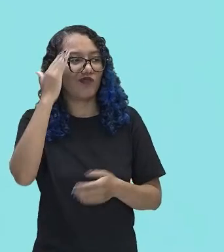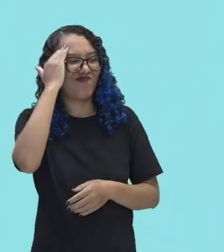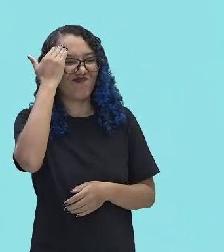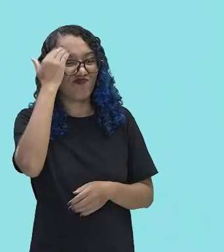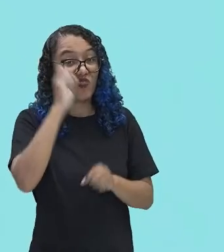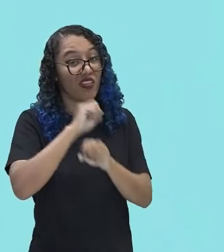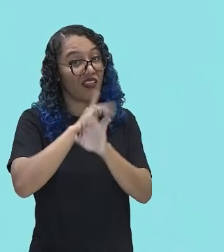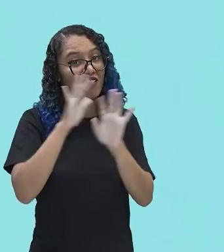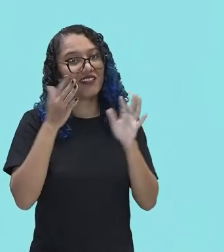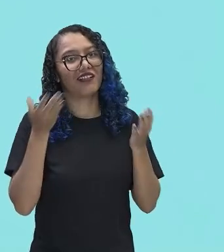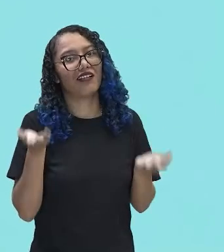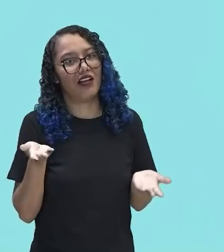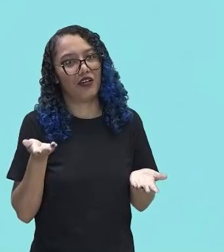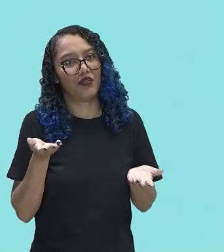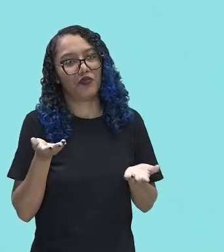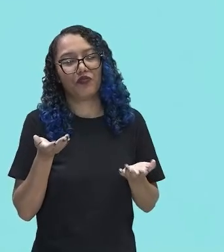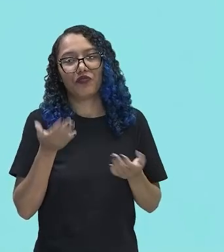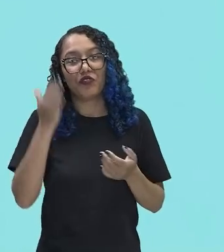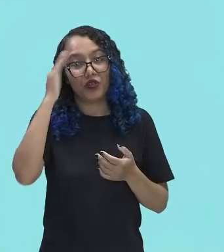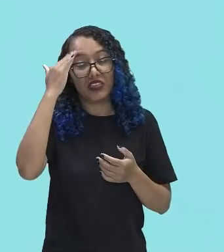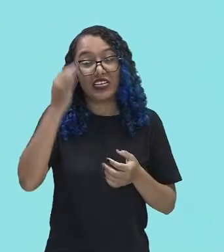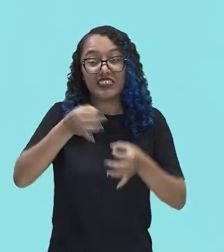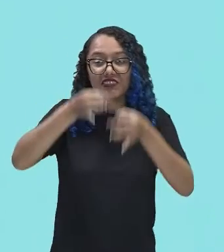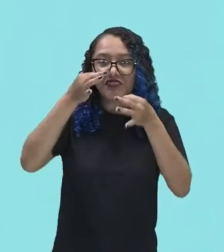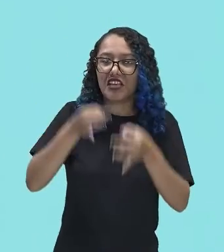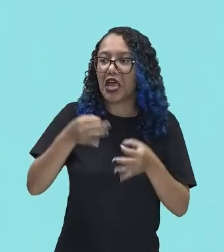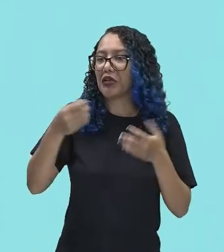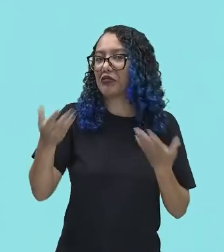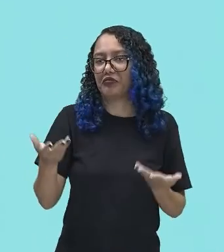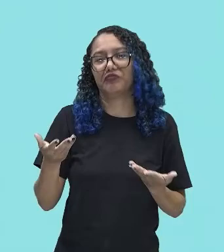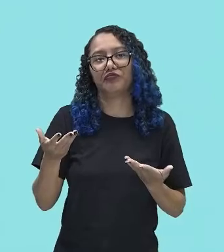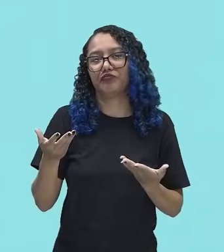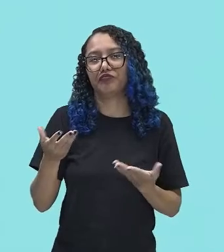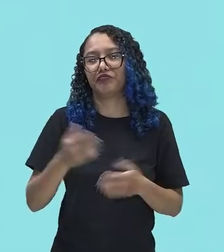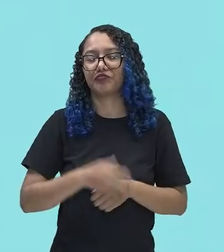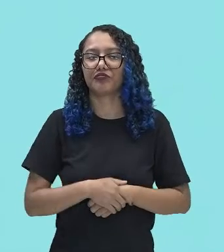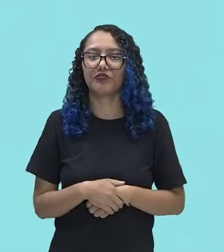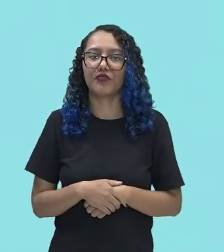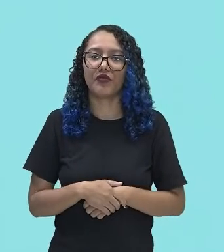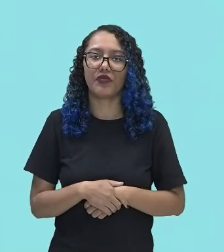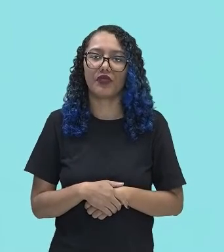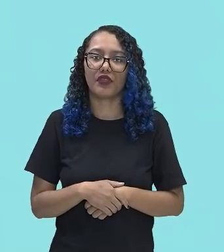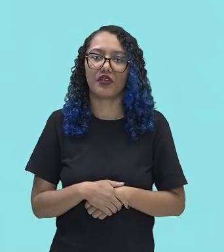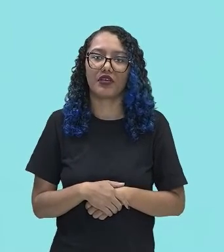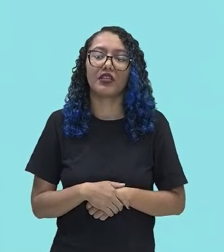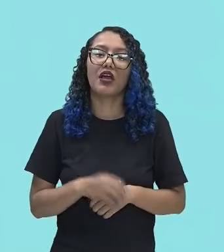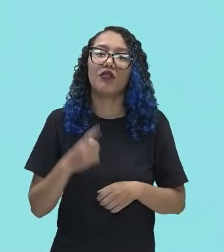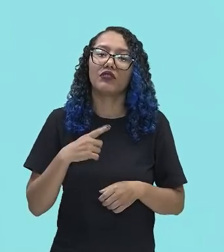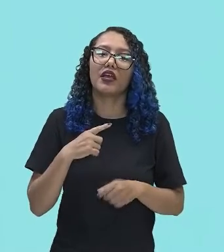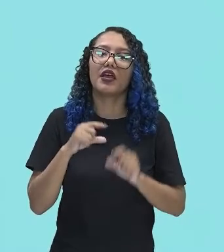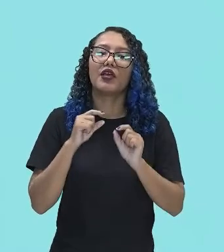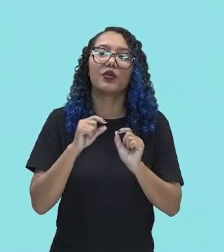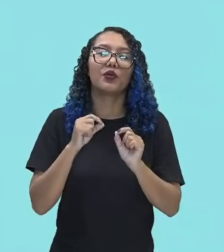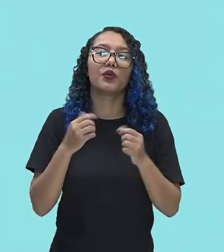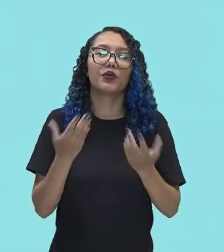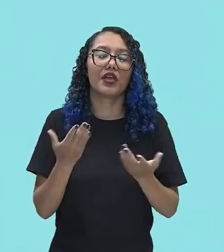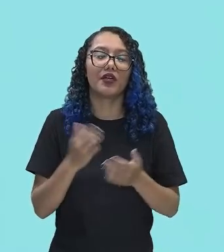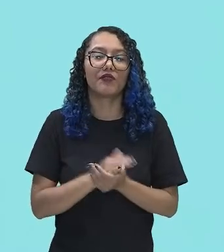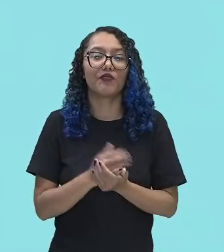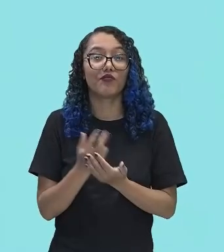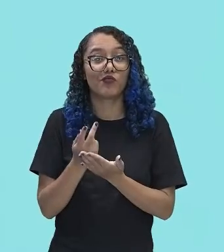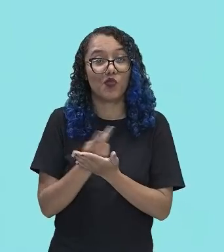que eu quero que alcance o meu receptor, né? Vai acontecer o quê? Um arranhamento, uma falha